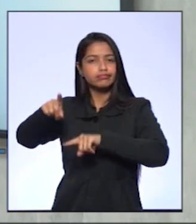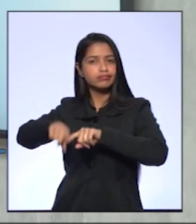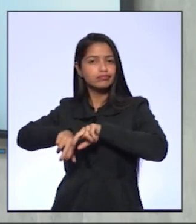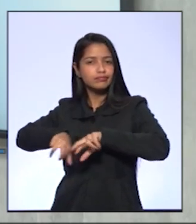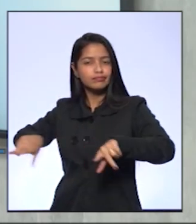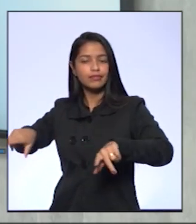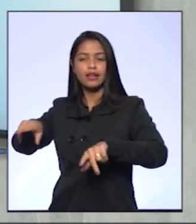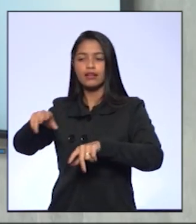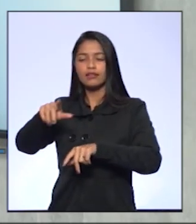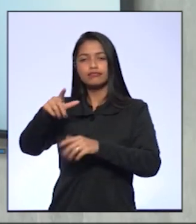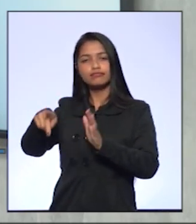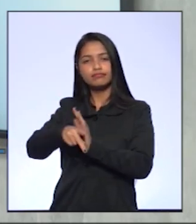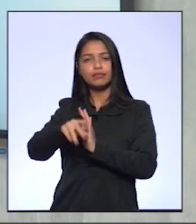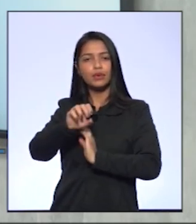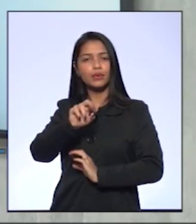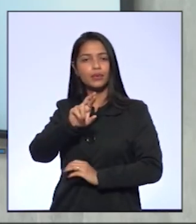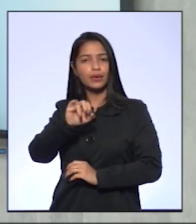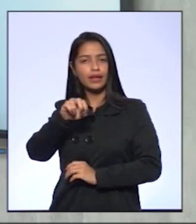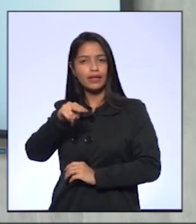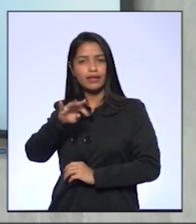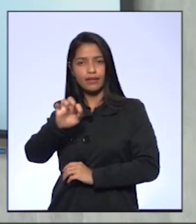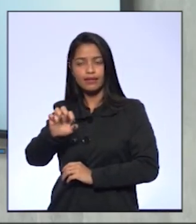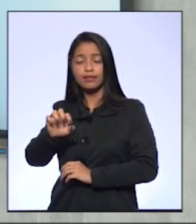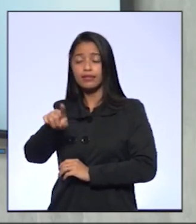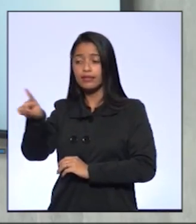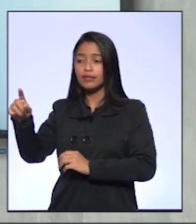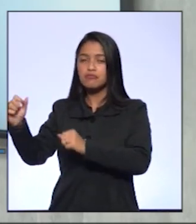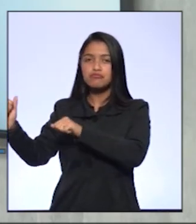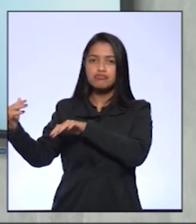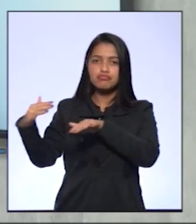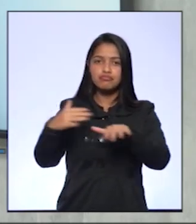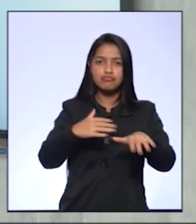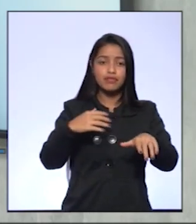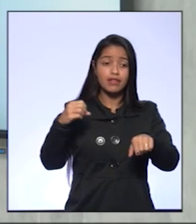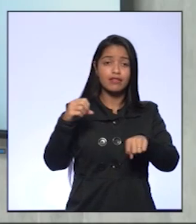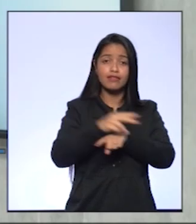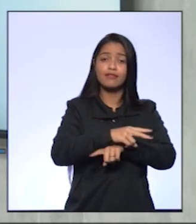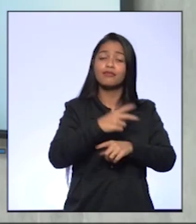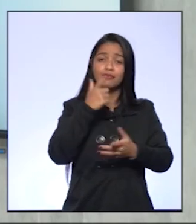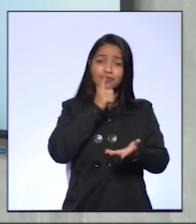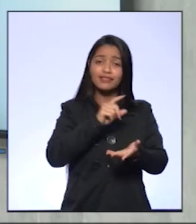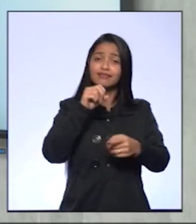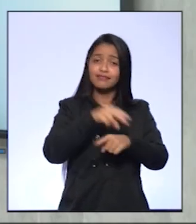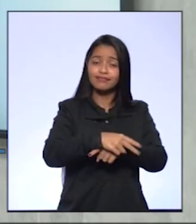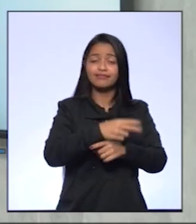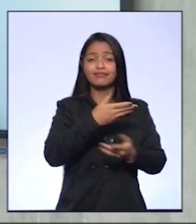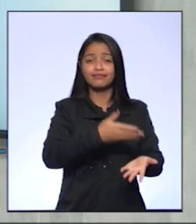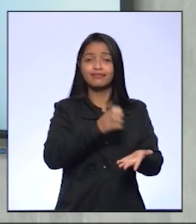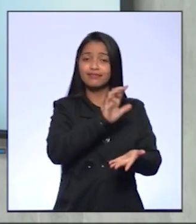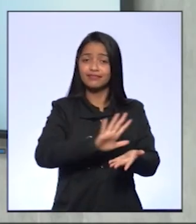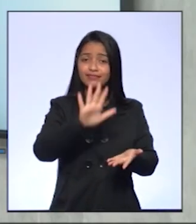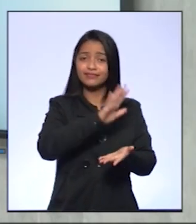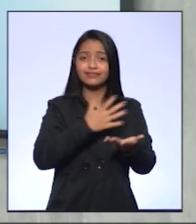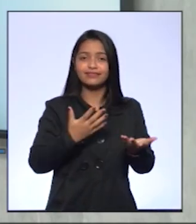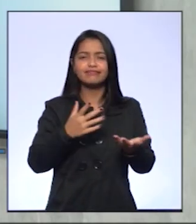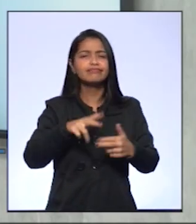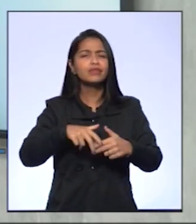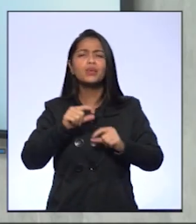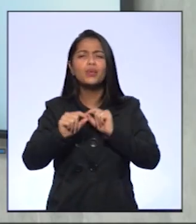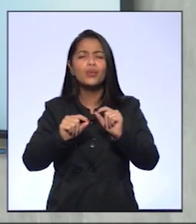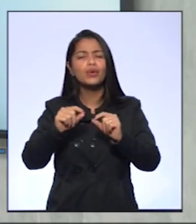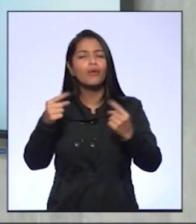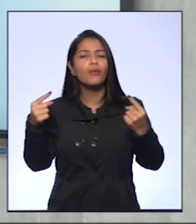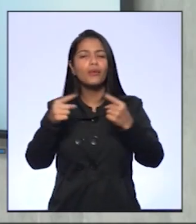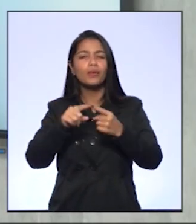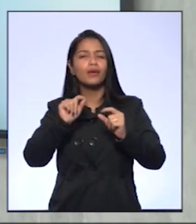luxo, renasça o interesse pela mercadoria. O Marx chamava isso de fetiche de mercadoria, né? Aquele tesão mesmo que você tem em comprar